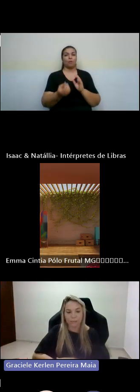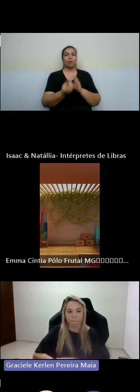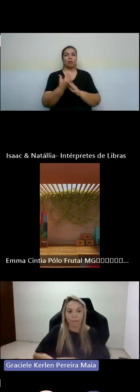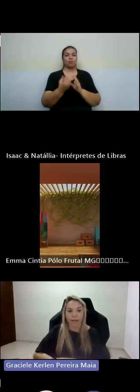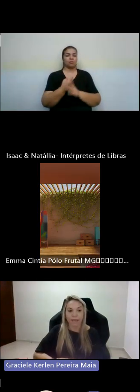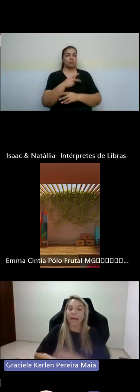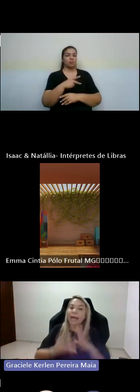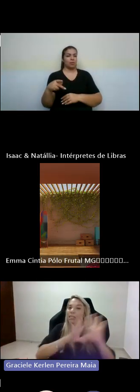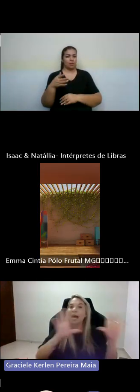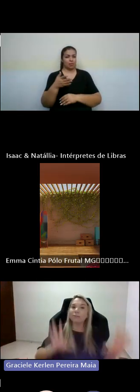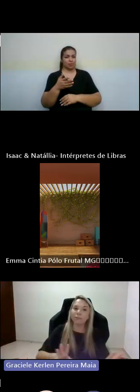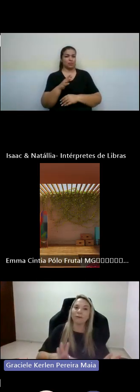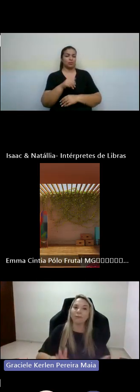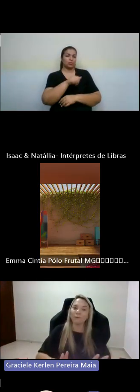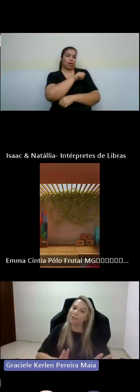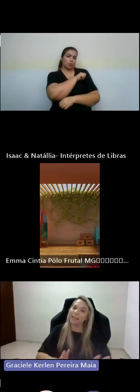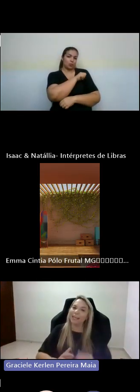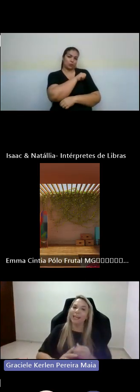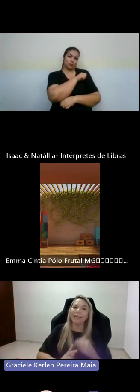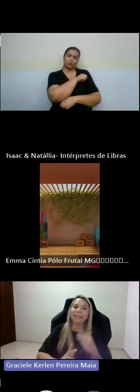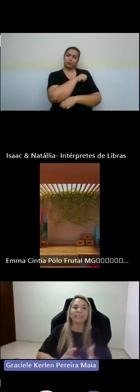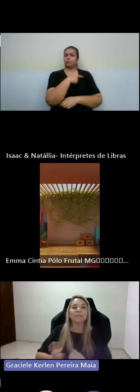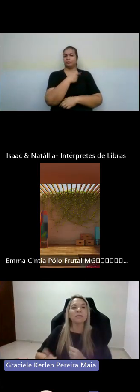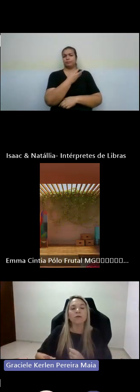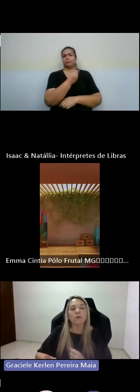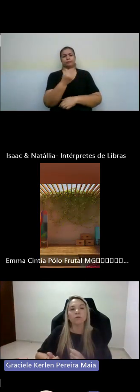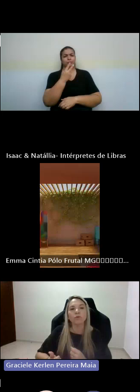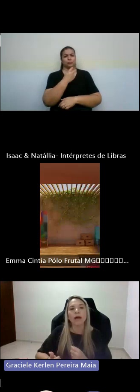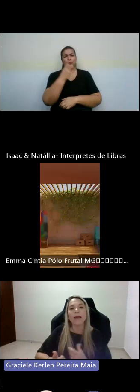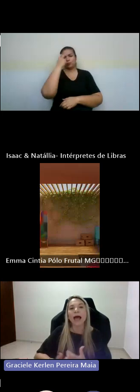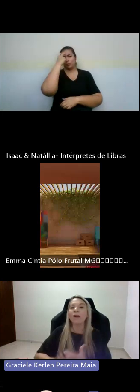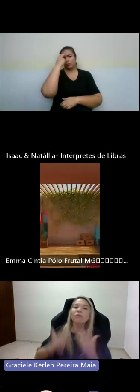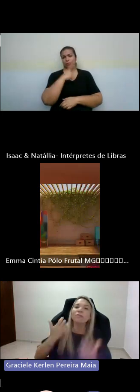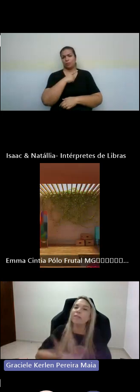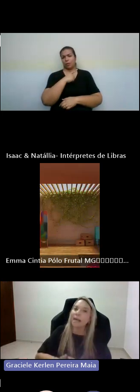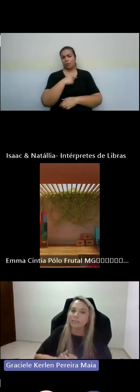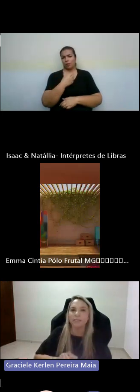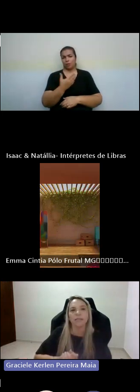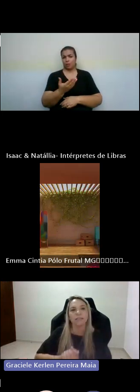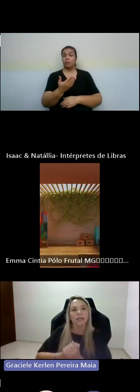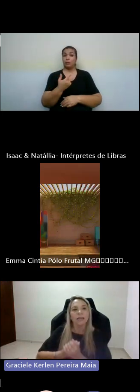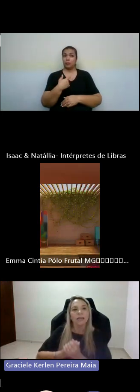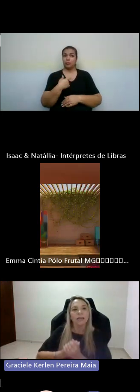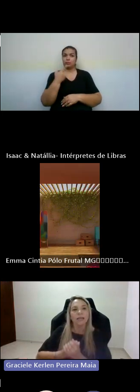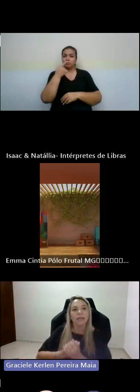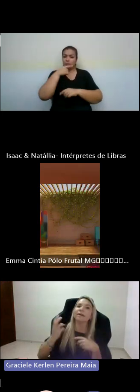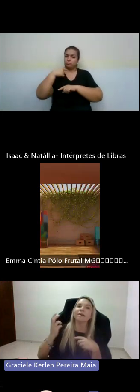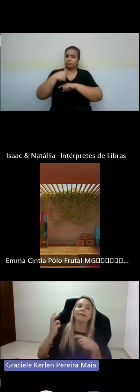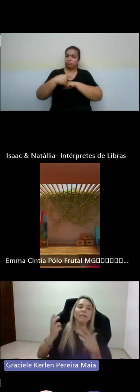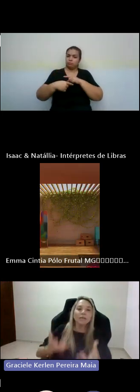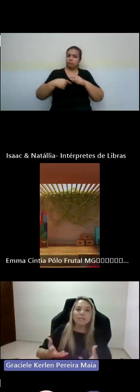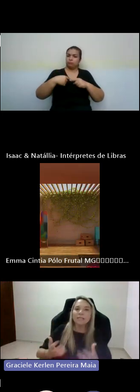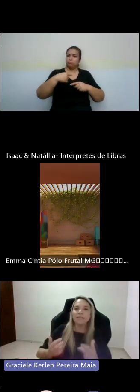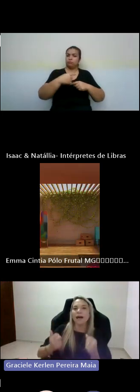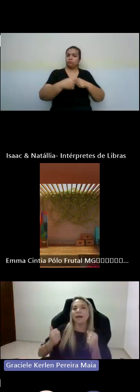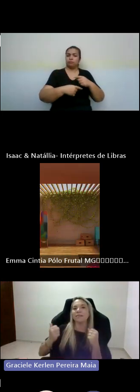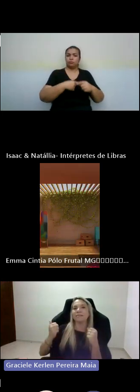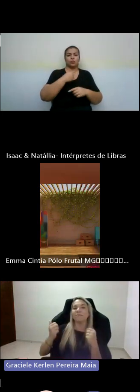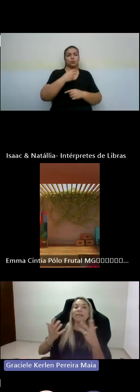Então, assim, tá recheado de cultura ali. E essa transmissão cultural, ela acontece, gente, via